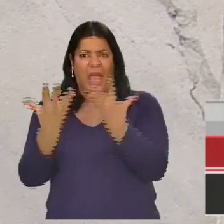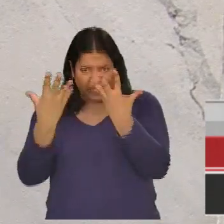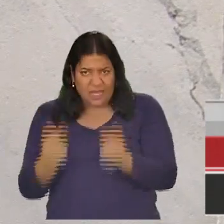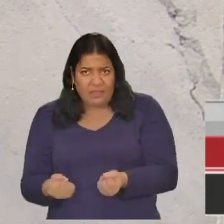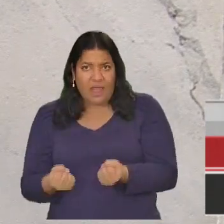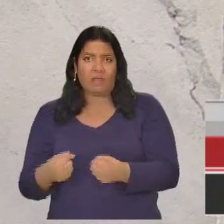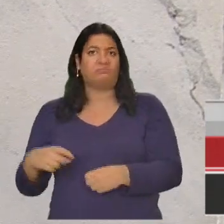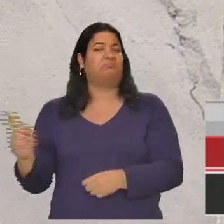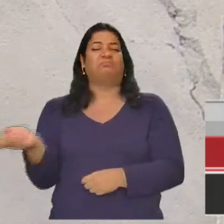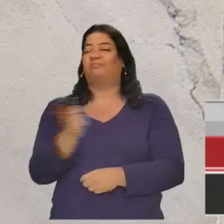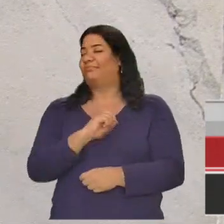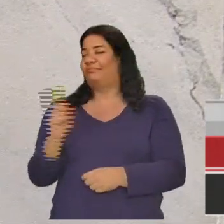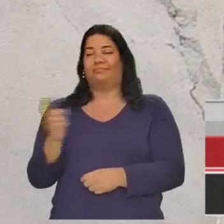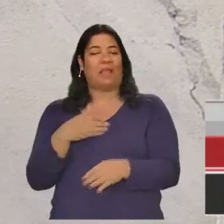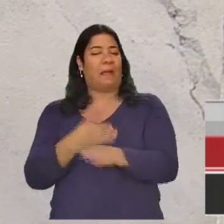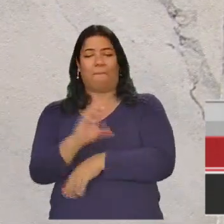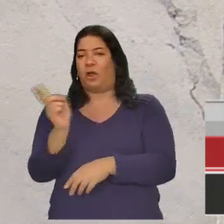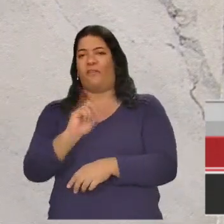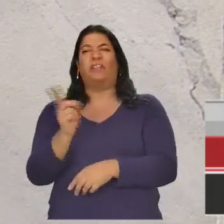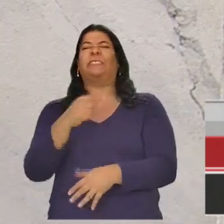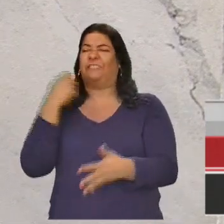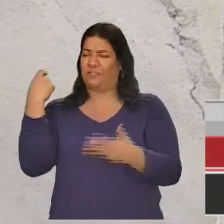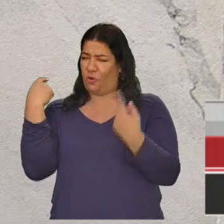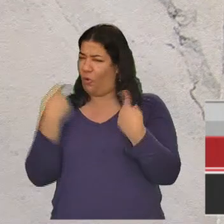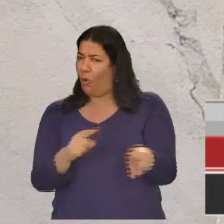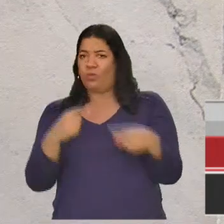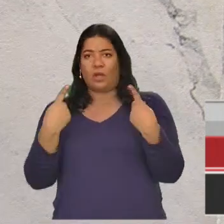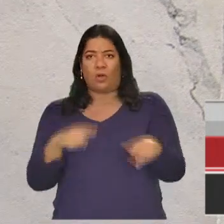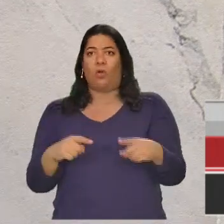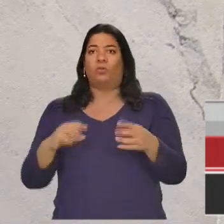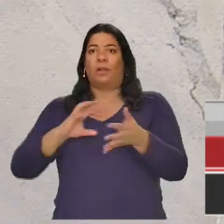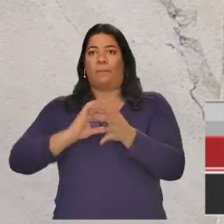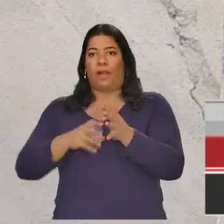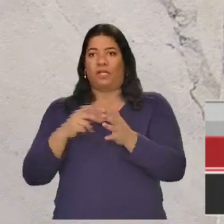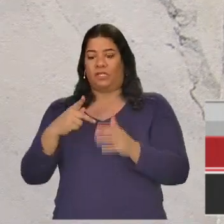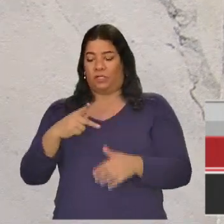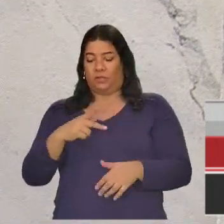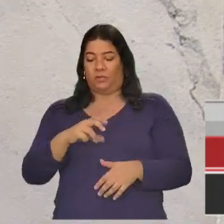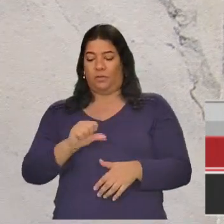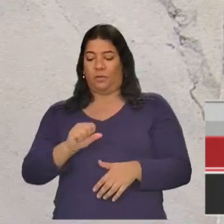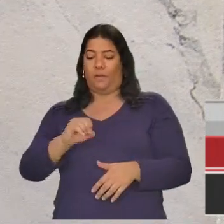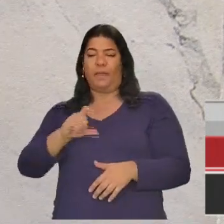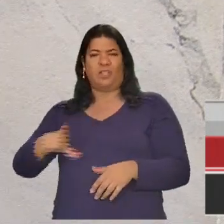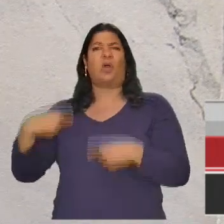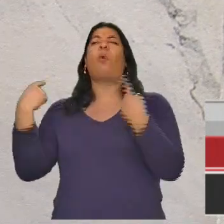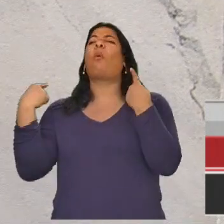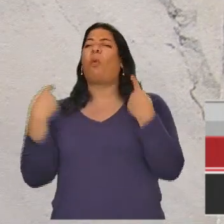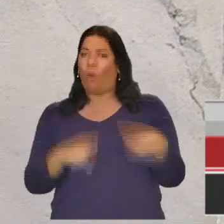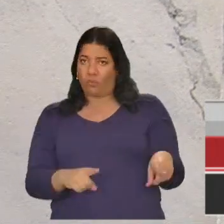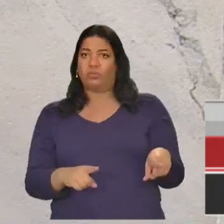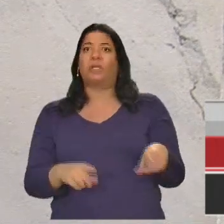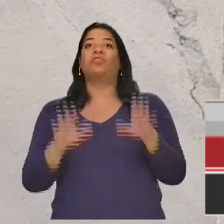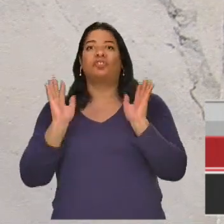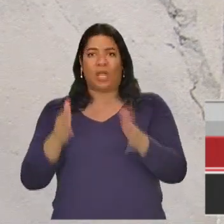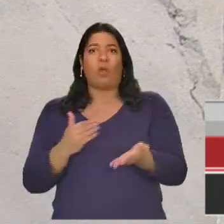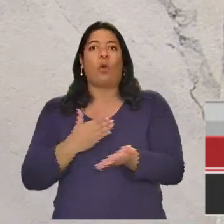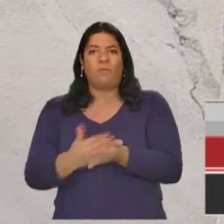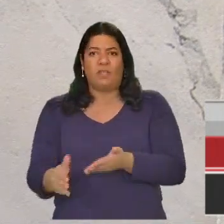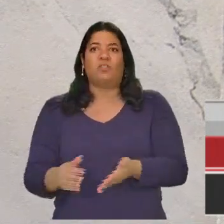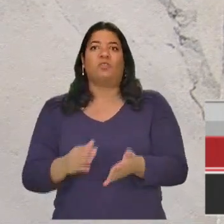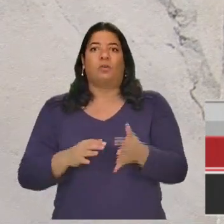dar satisfação mas vai ter resistência nós o pessoal repito somos contra já estamos em obstrução